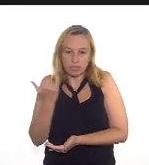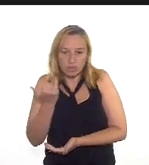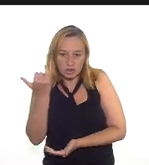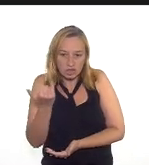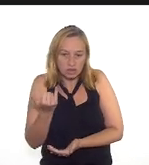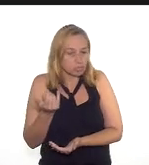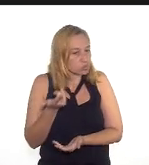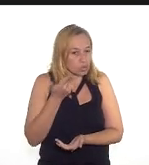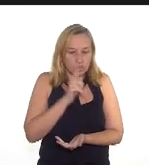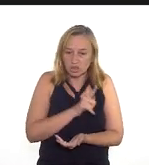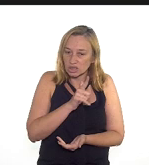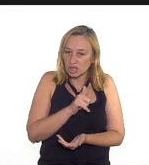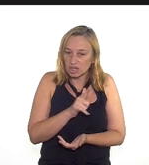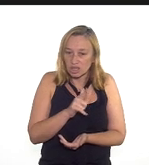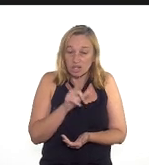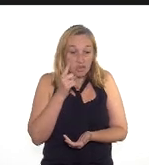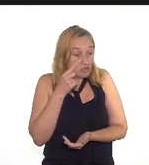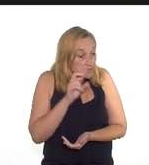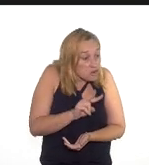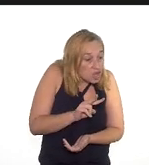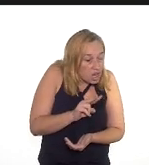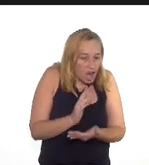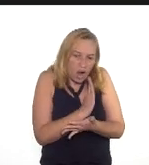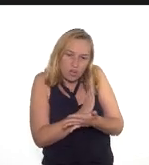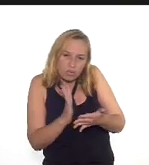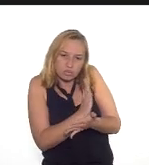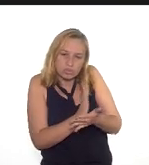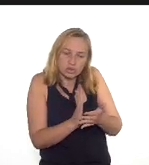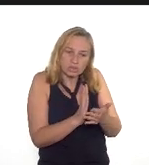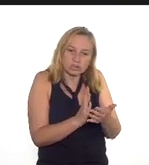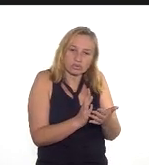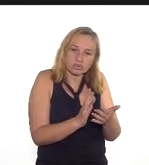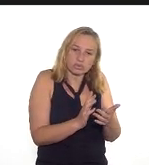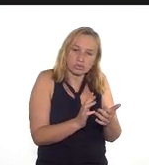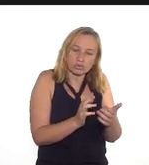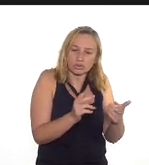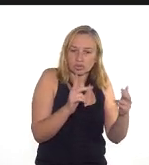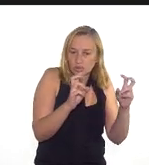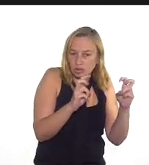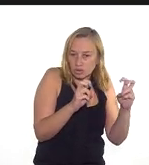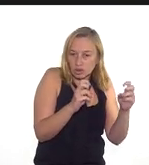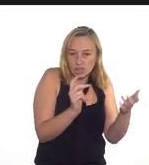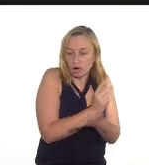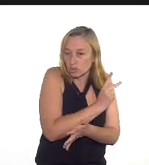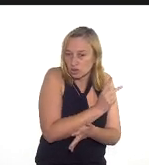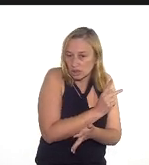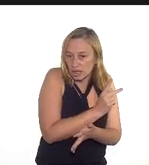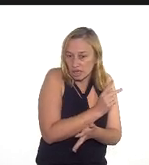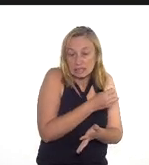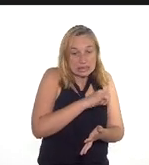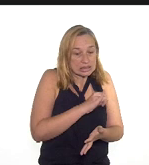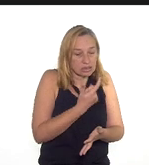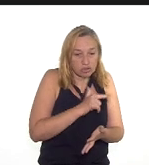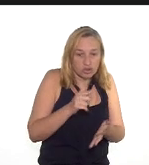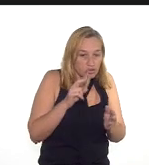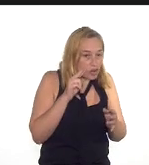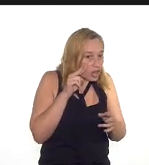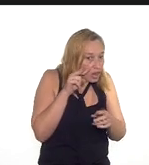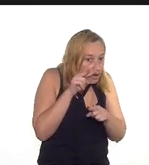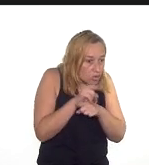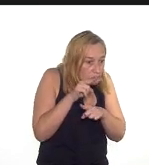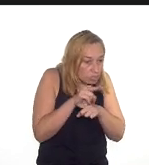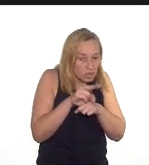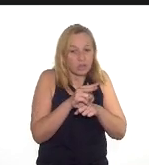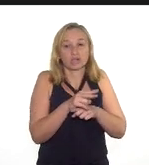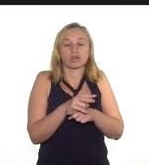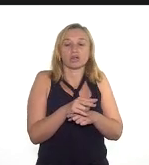não consegue detectar algumas situações que ocorrem não documentadas se a gente não tiver em loco. Então, assim, para